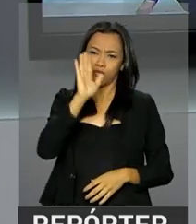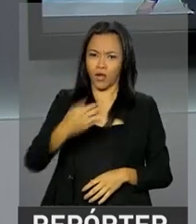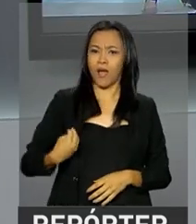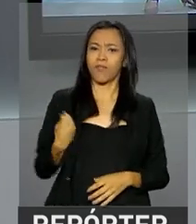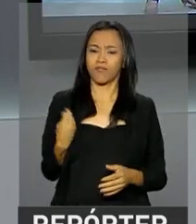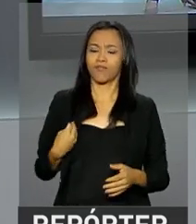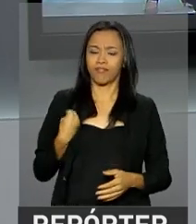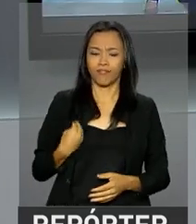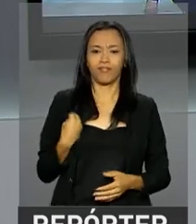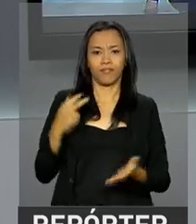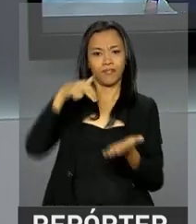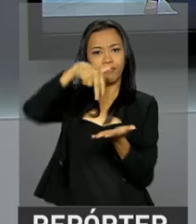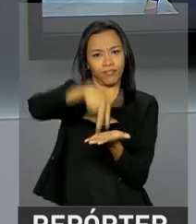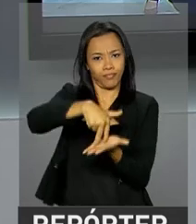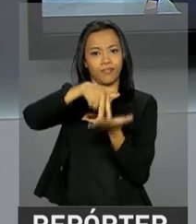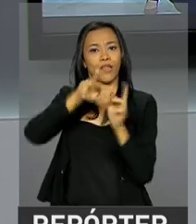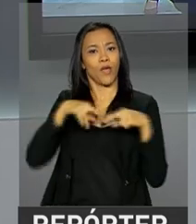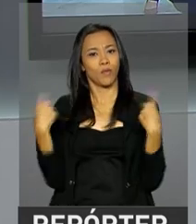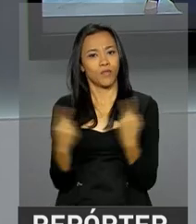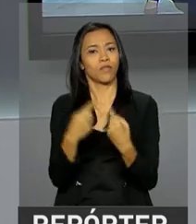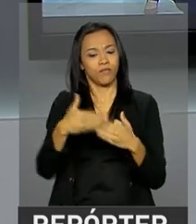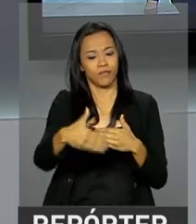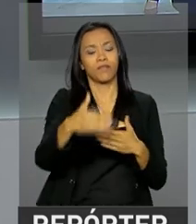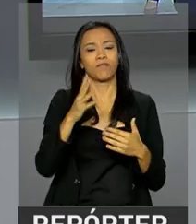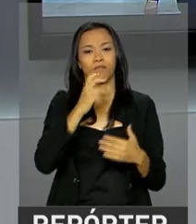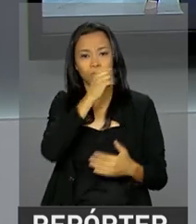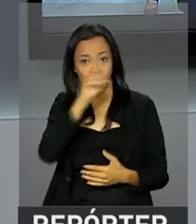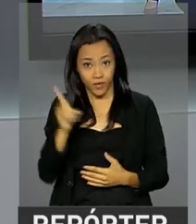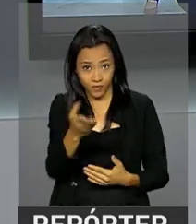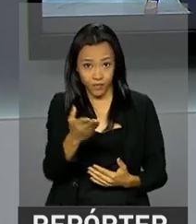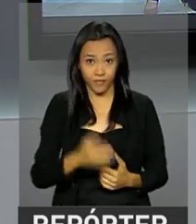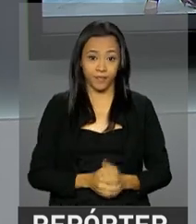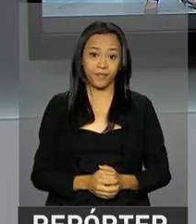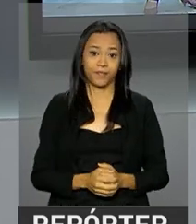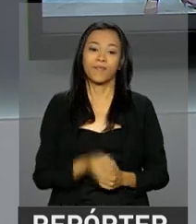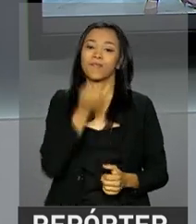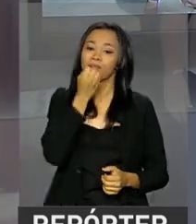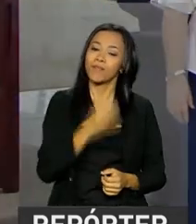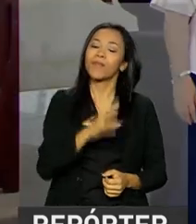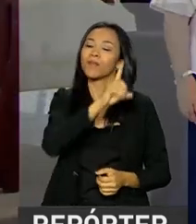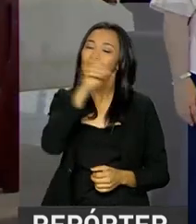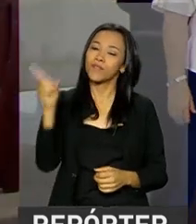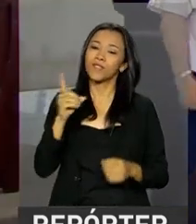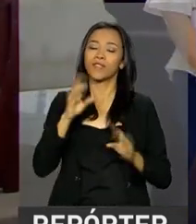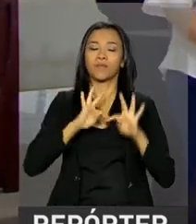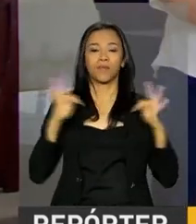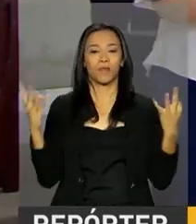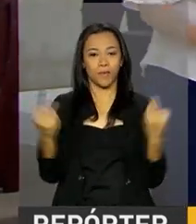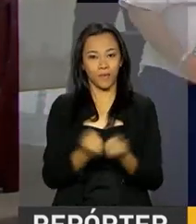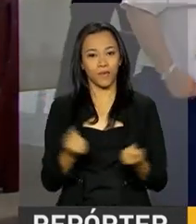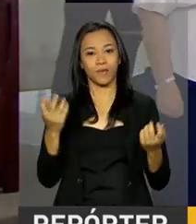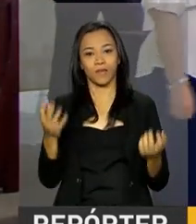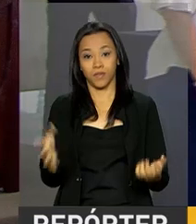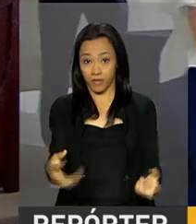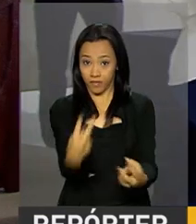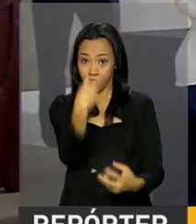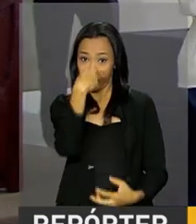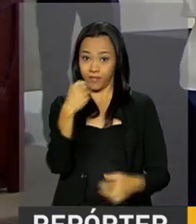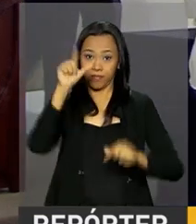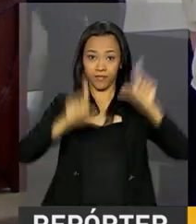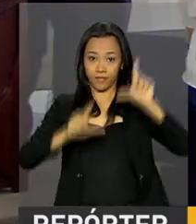e tem as informações para a gente. João, bom dia. Oi Jaime, bom dia para você também, bom dia a todos que nos assistem aqui na